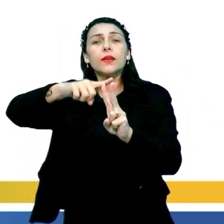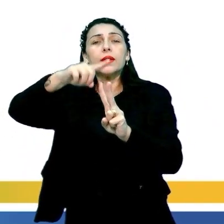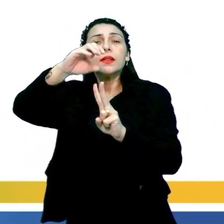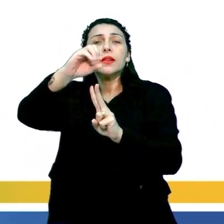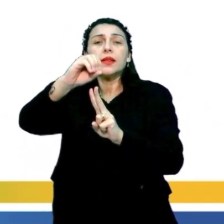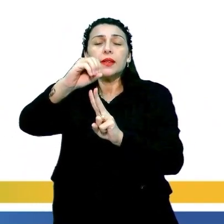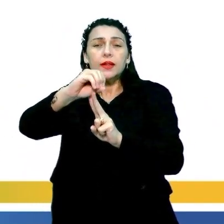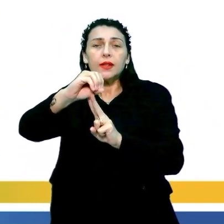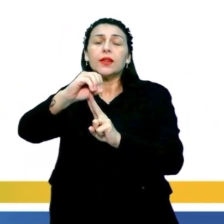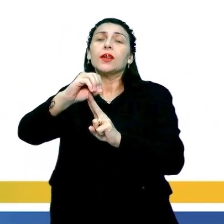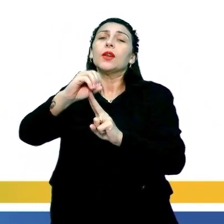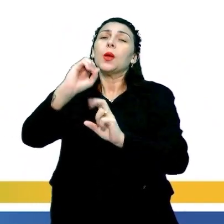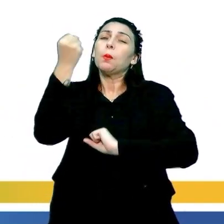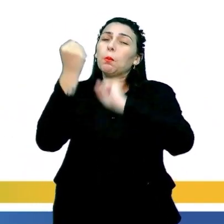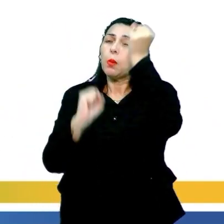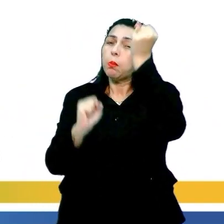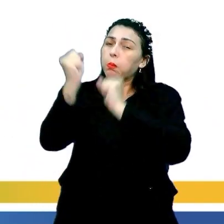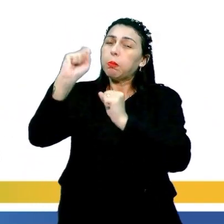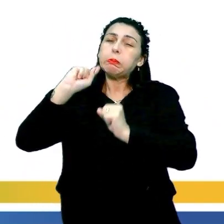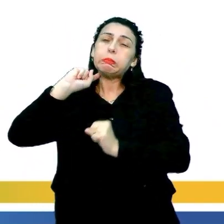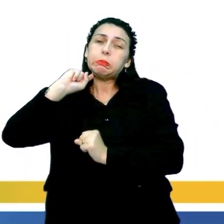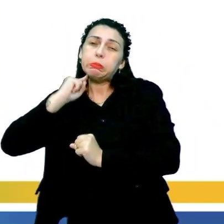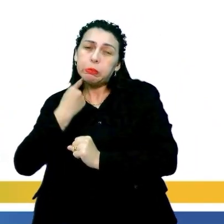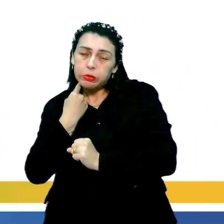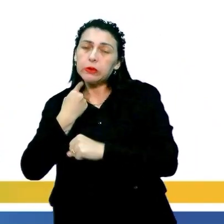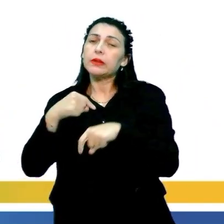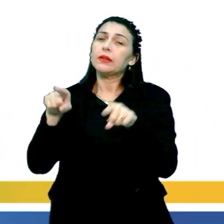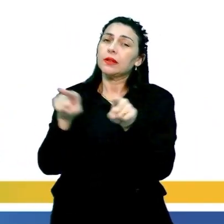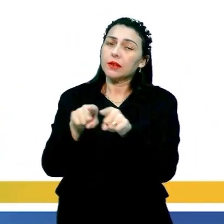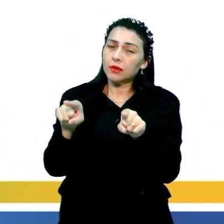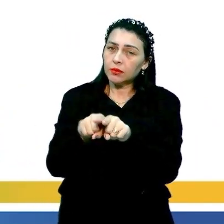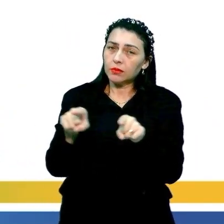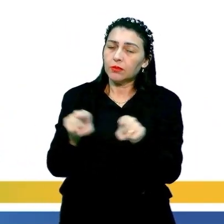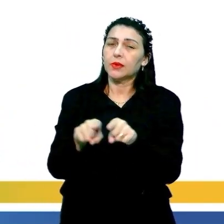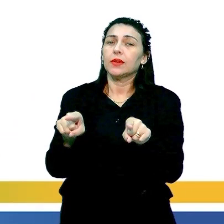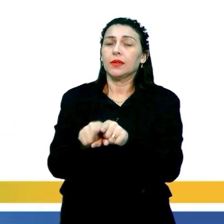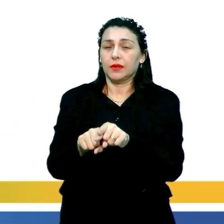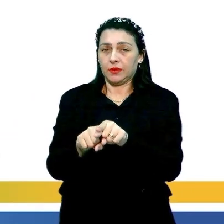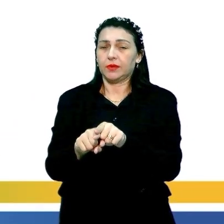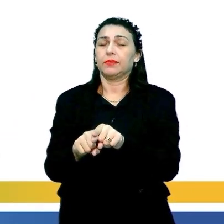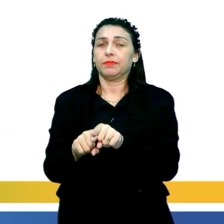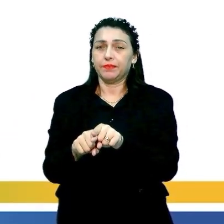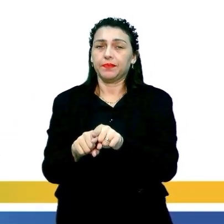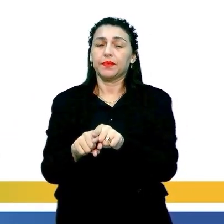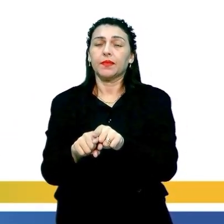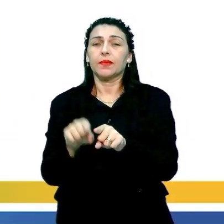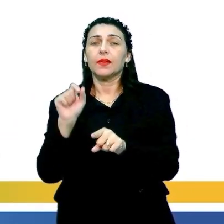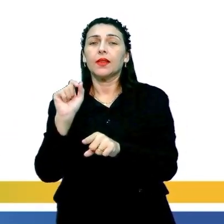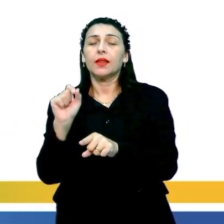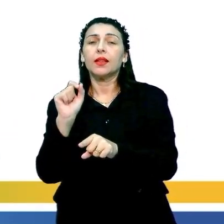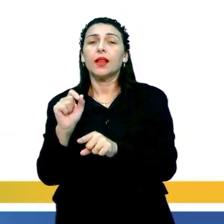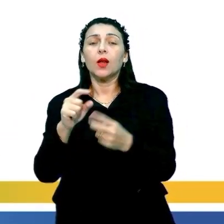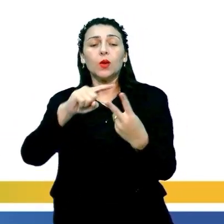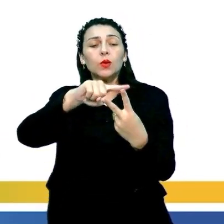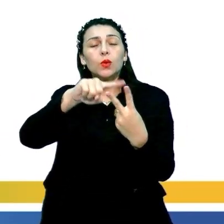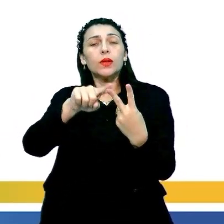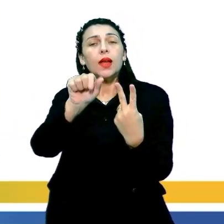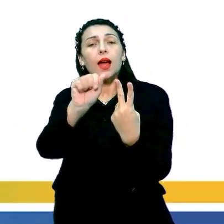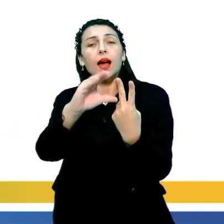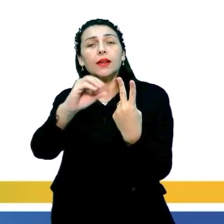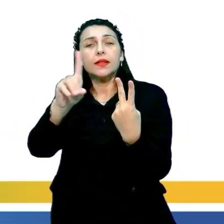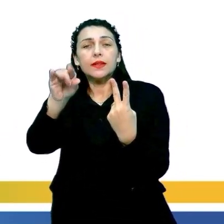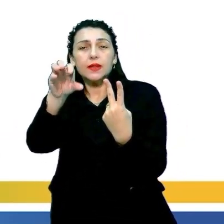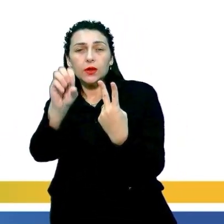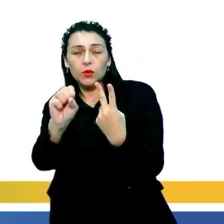poluição, maior industrialização, consequentemente, né, porque uma coisa está intimamente ligada à outra, esses dois ácidos,